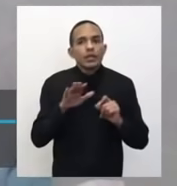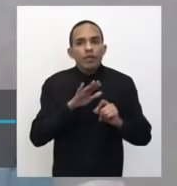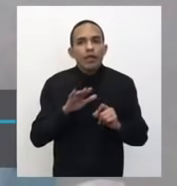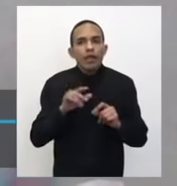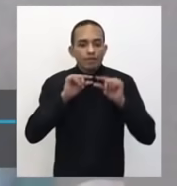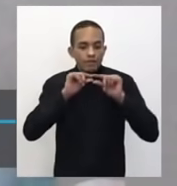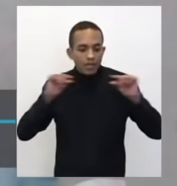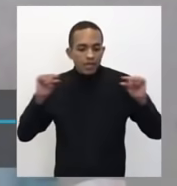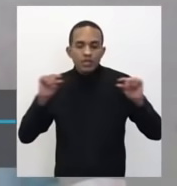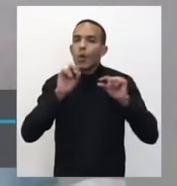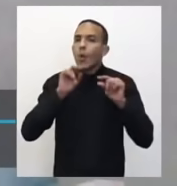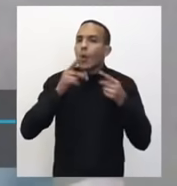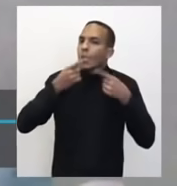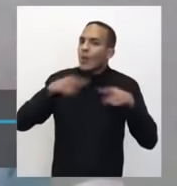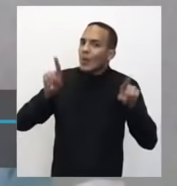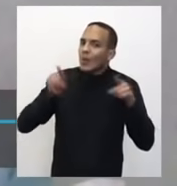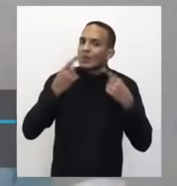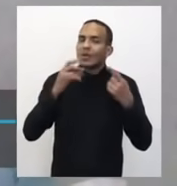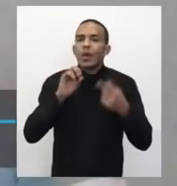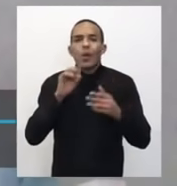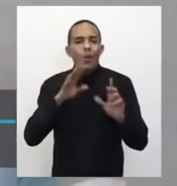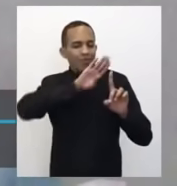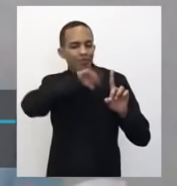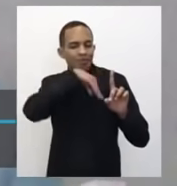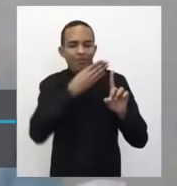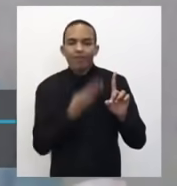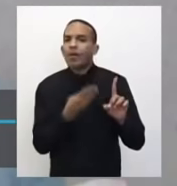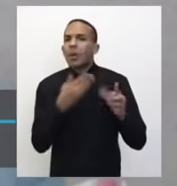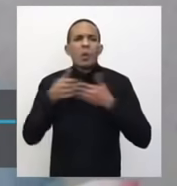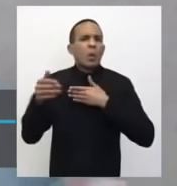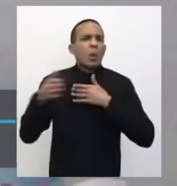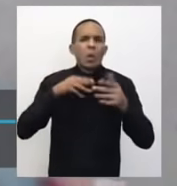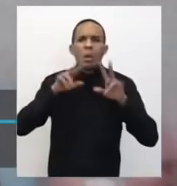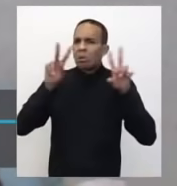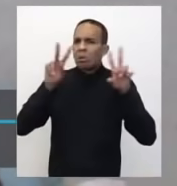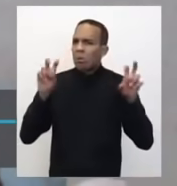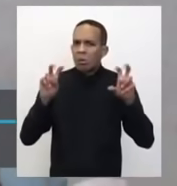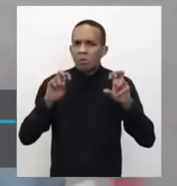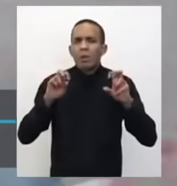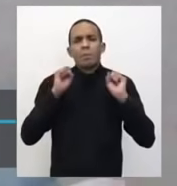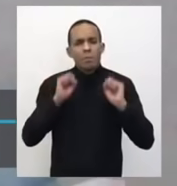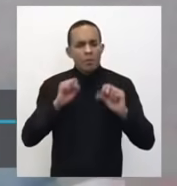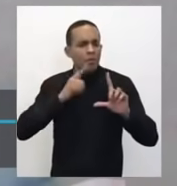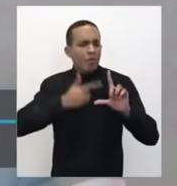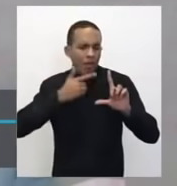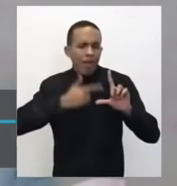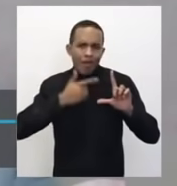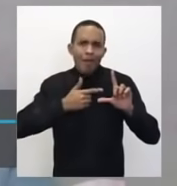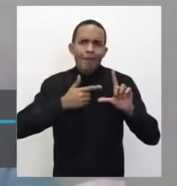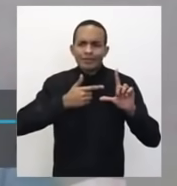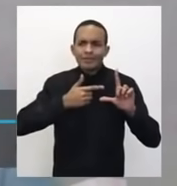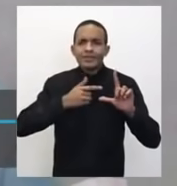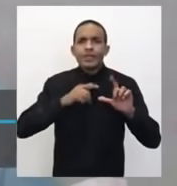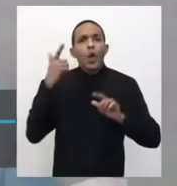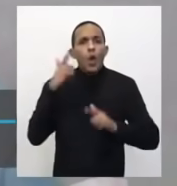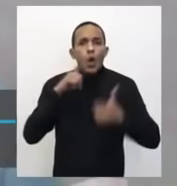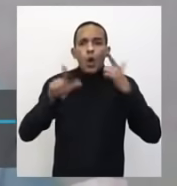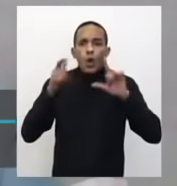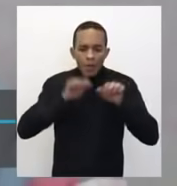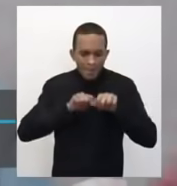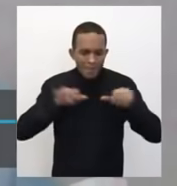frase, uma música, uma imagem, qualquer coisa se torne um meme, consiga se